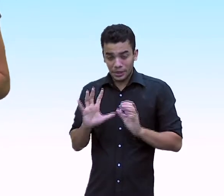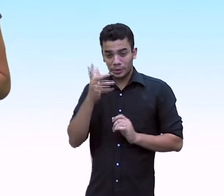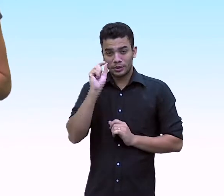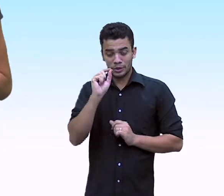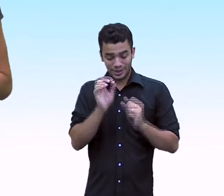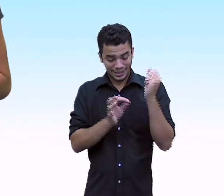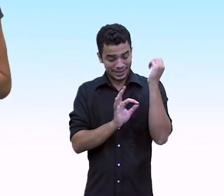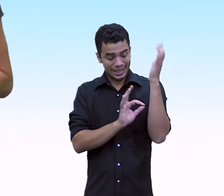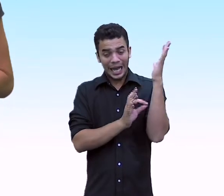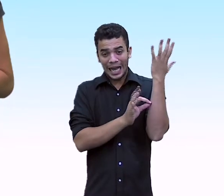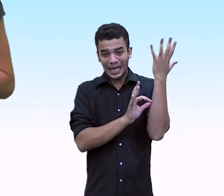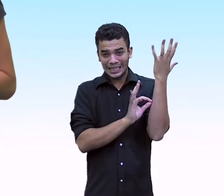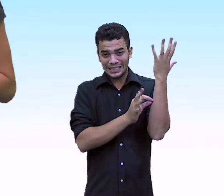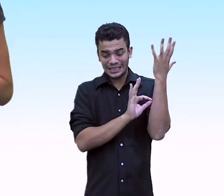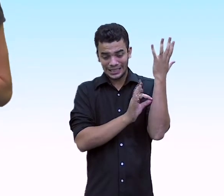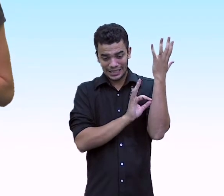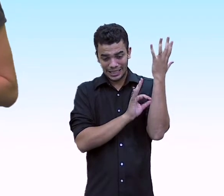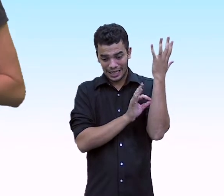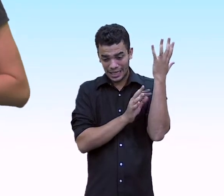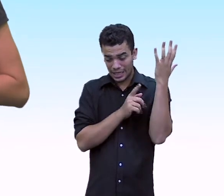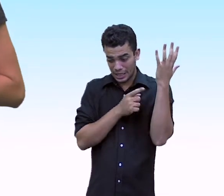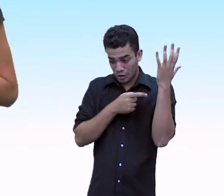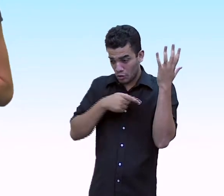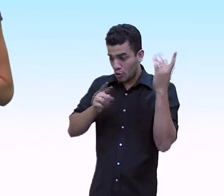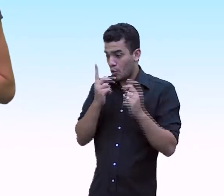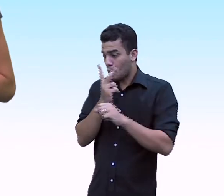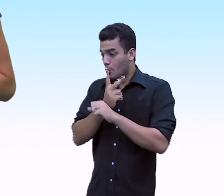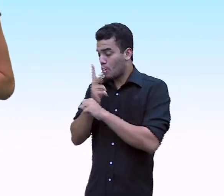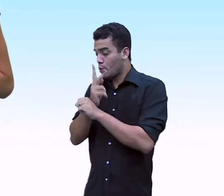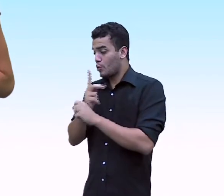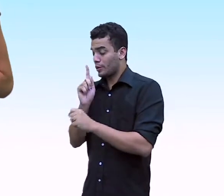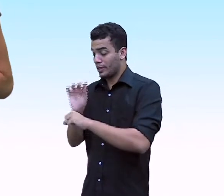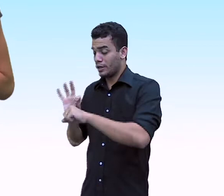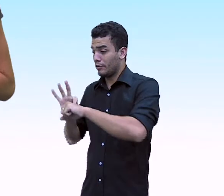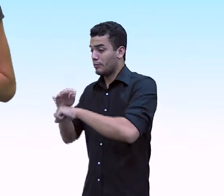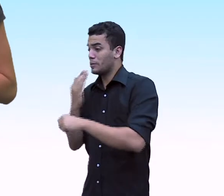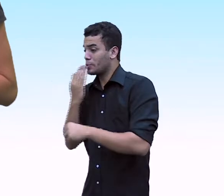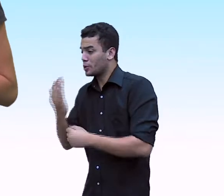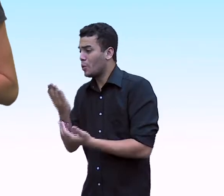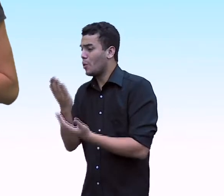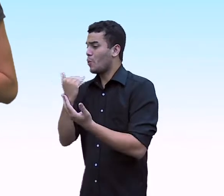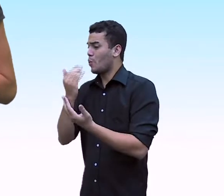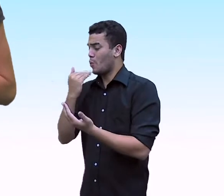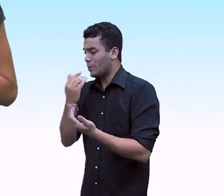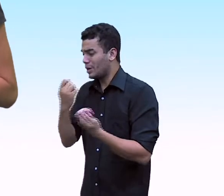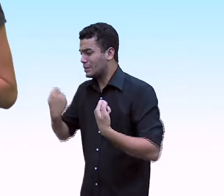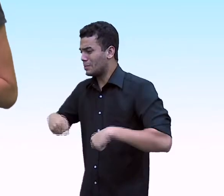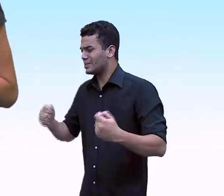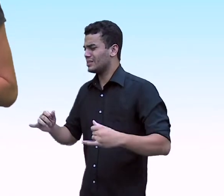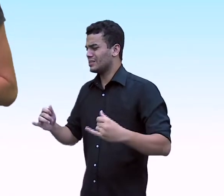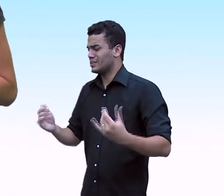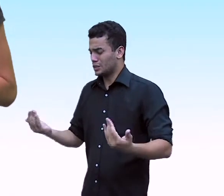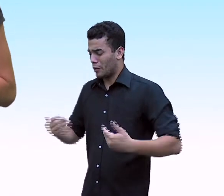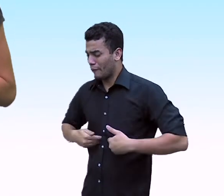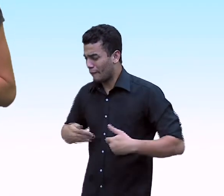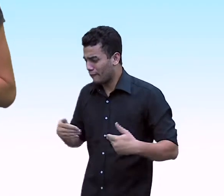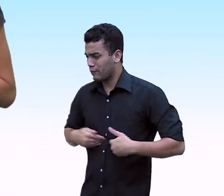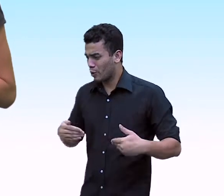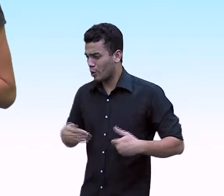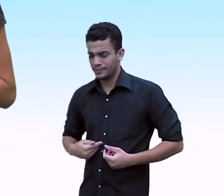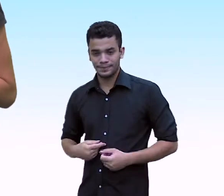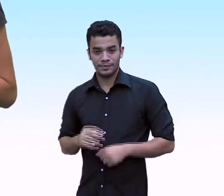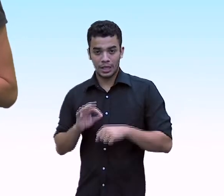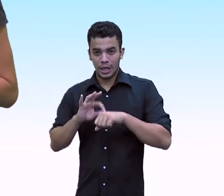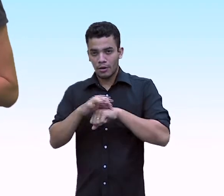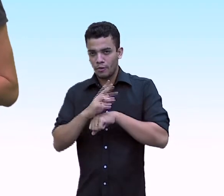assim: por que você não trabalhou no verão e guardou comida para o